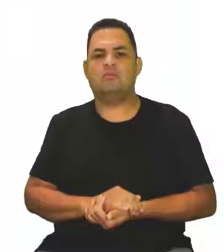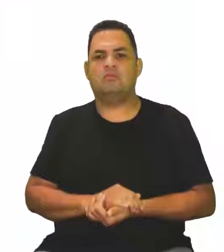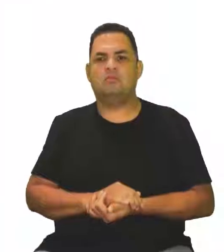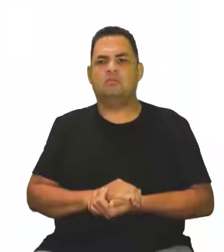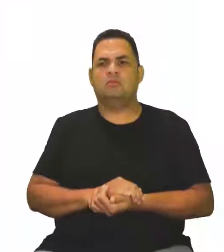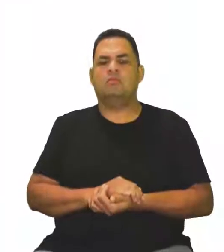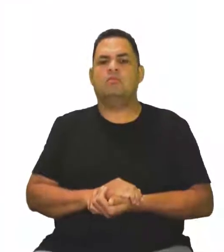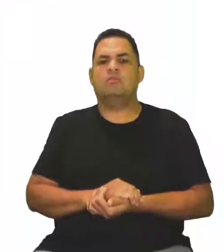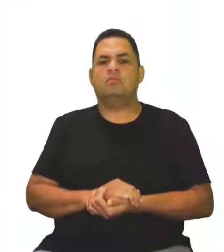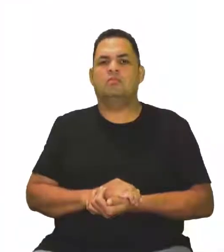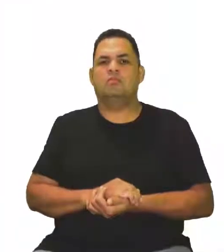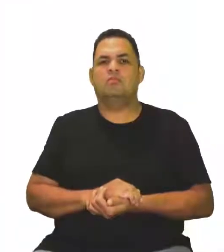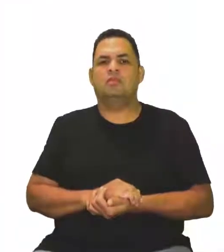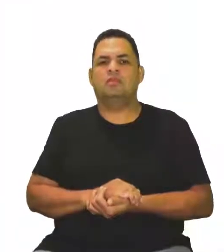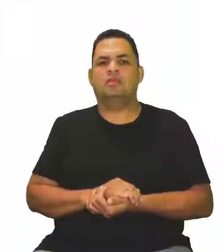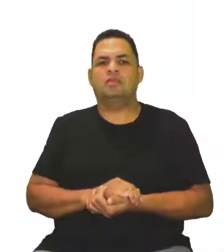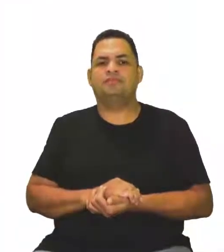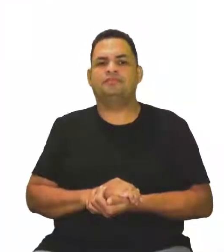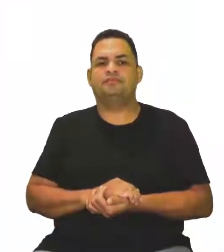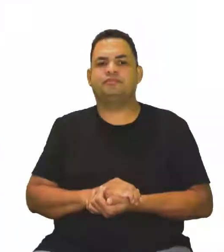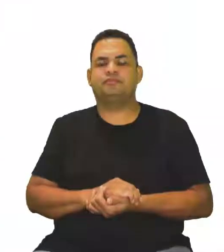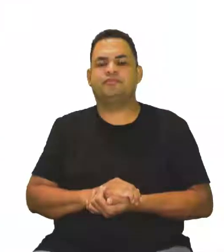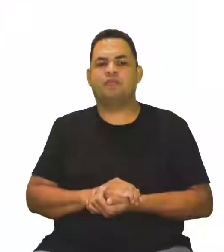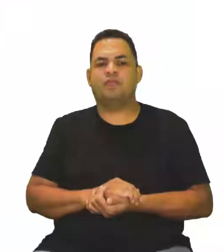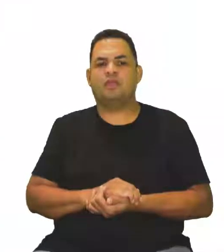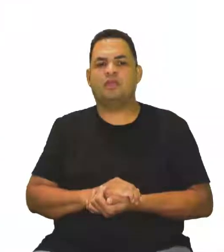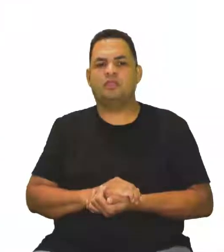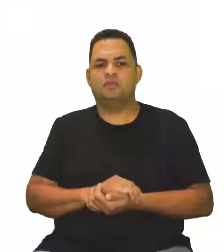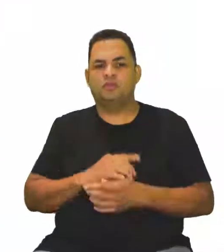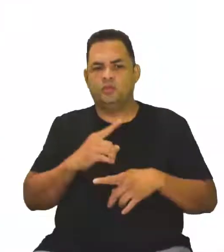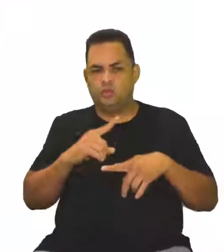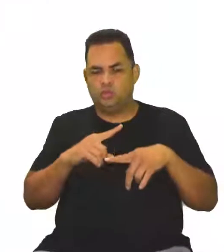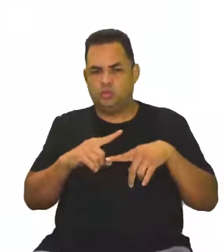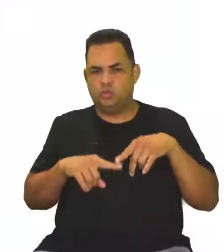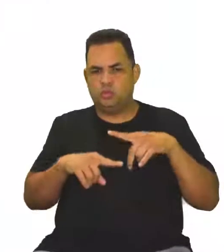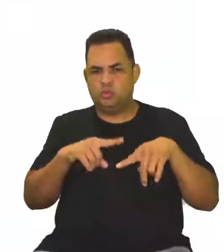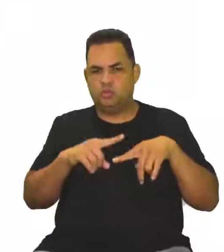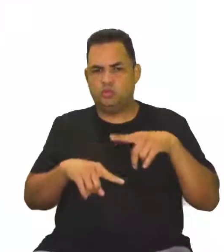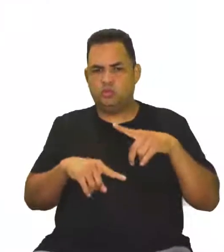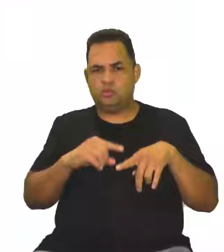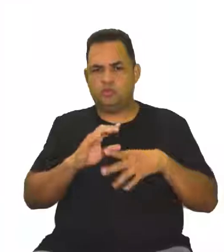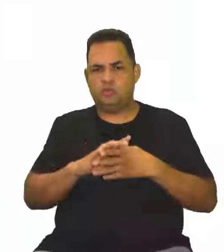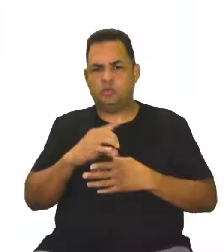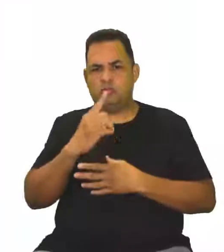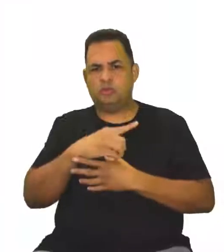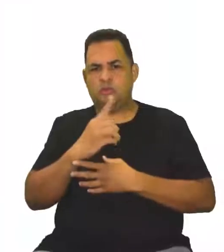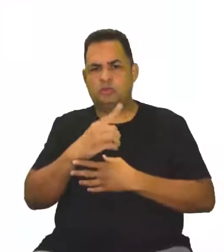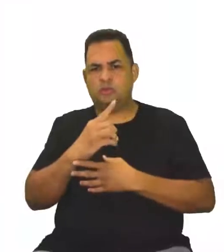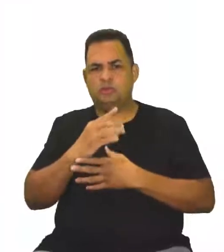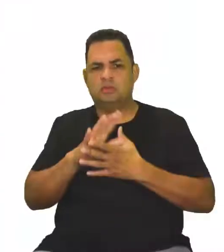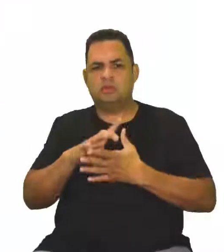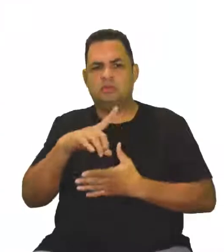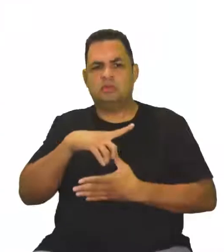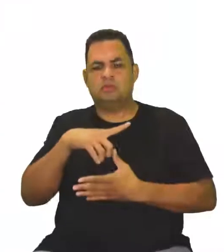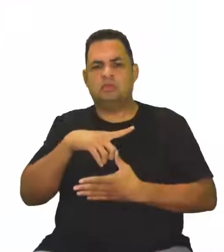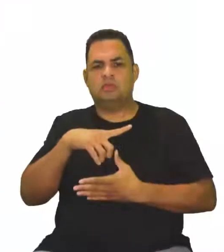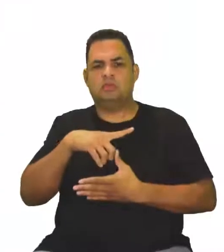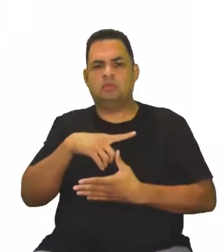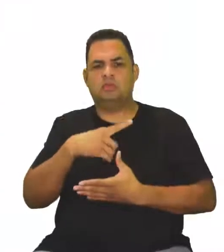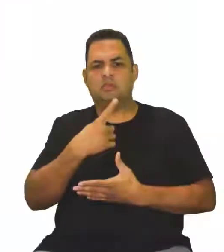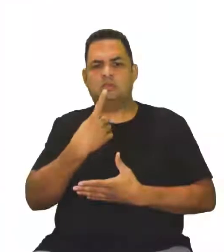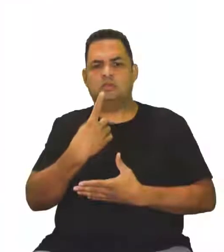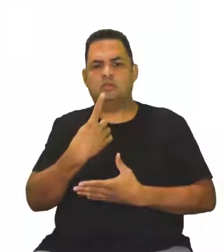tá? O multímetro analógico, o principal instrumento de teste e reparo de circuitos eletrônicos, consiste basicamente em